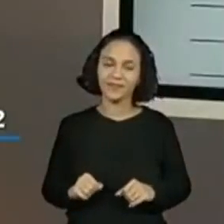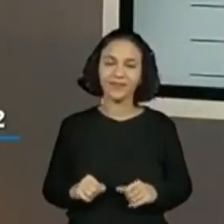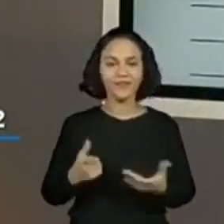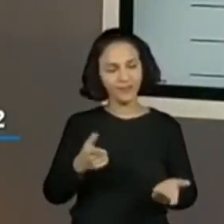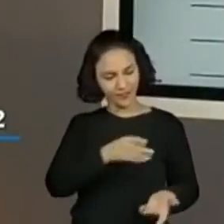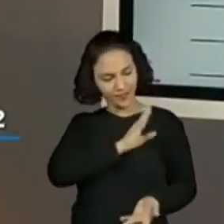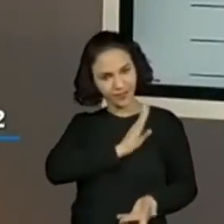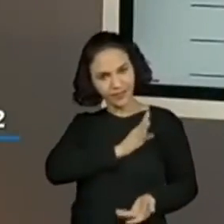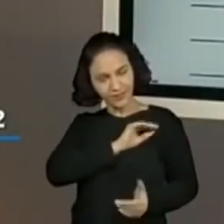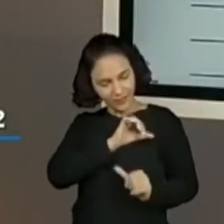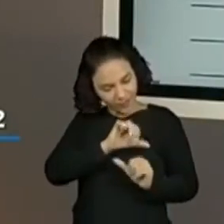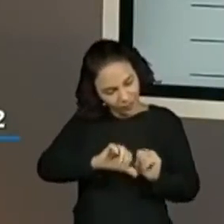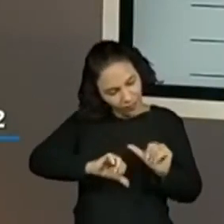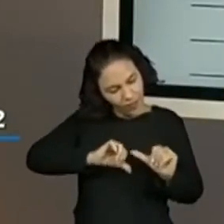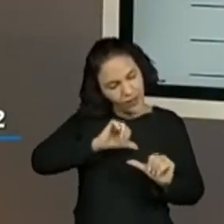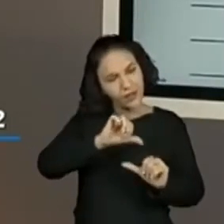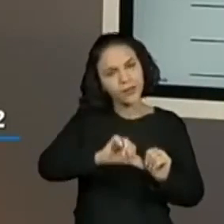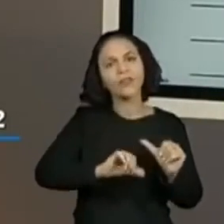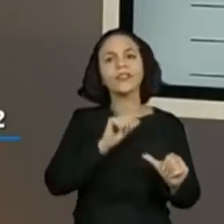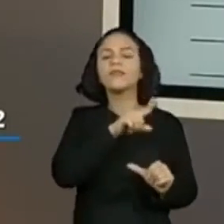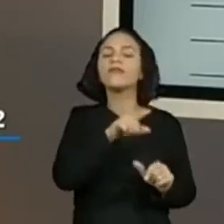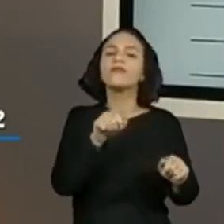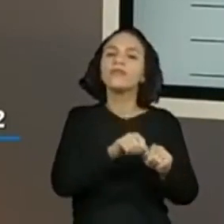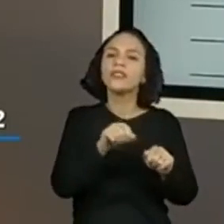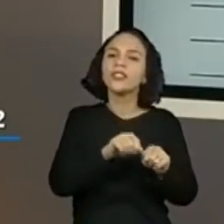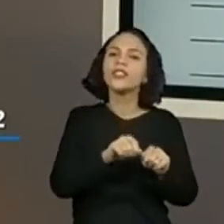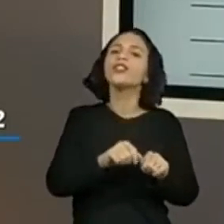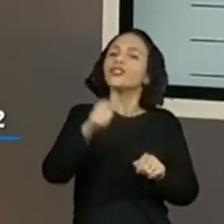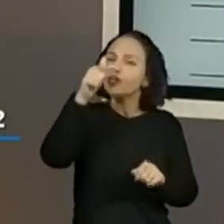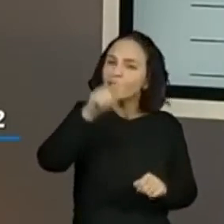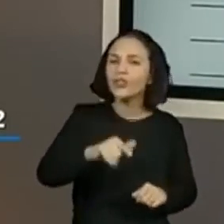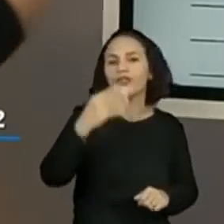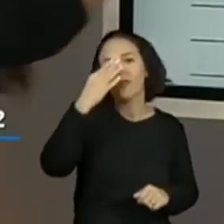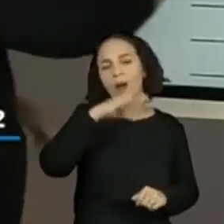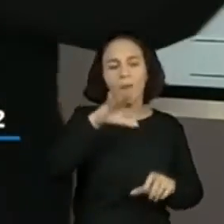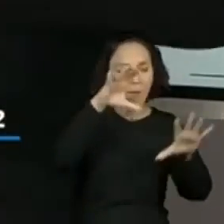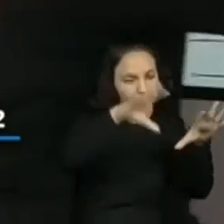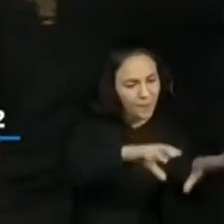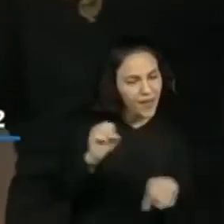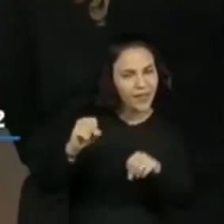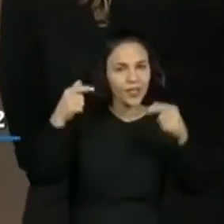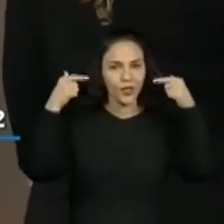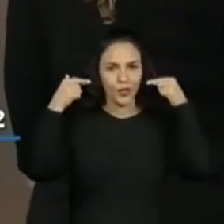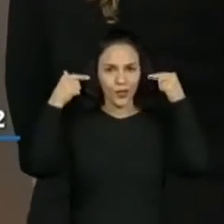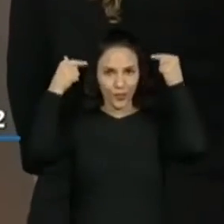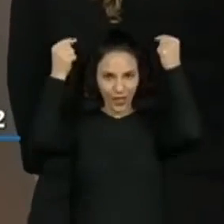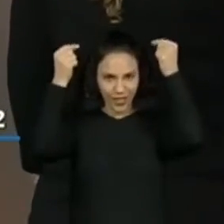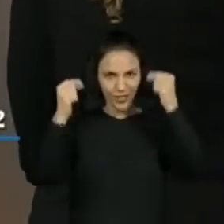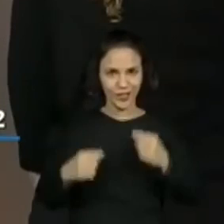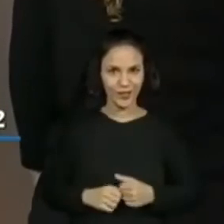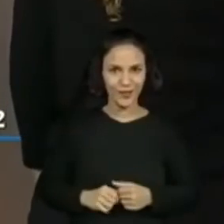seu coração transformado, ele vai fazer um plano, capturar um duende. Vamos colocar.